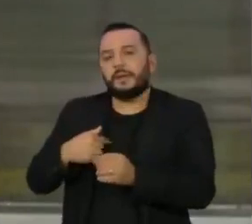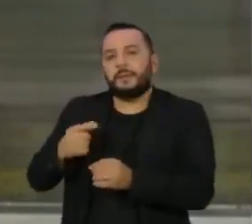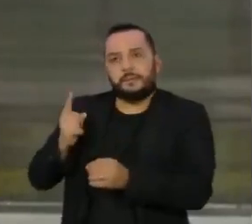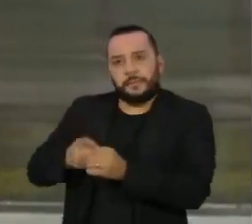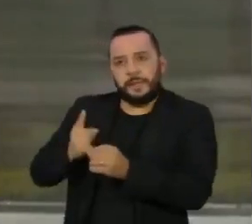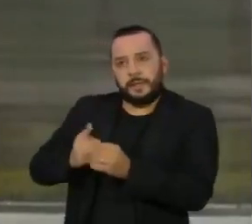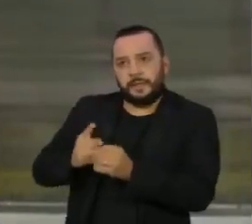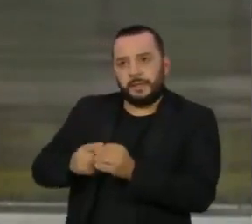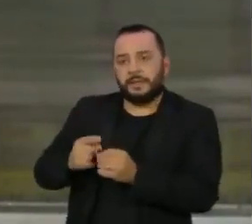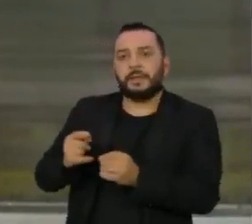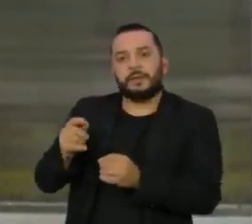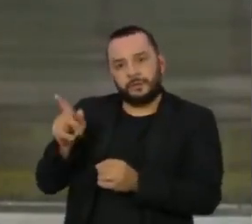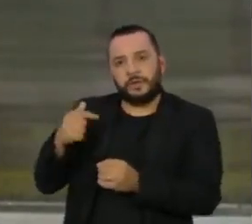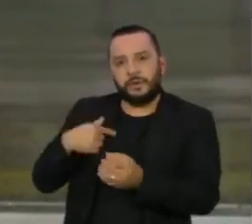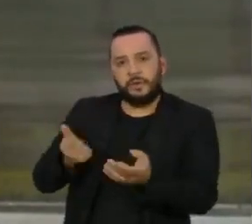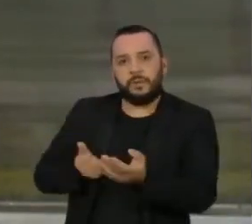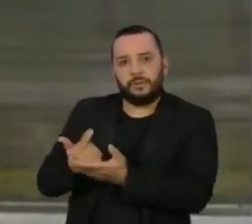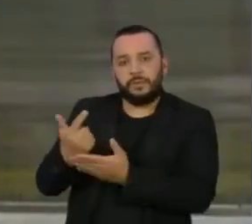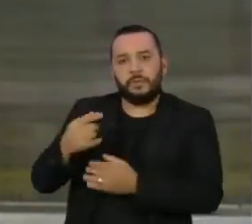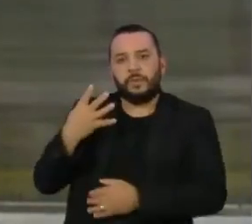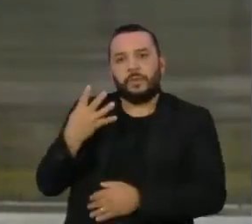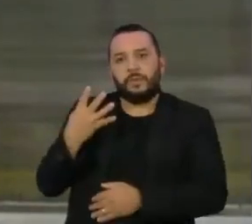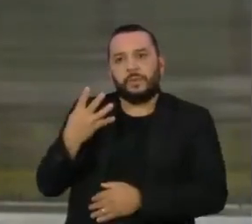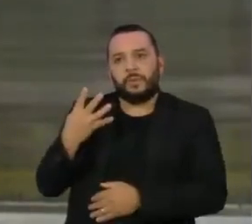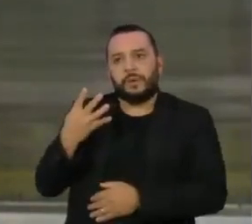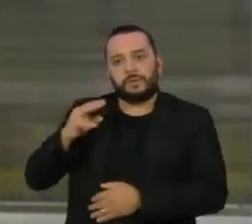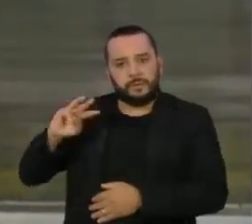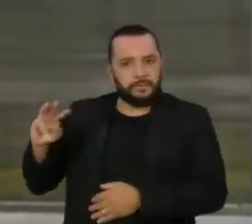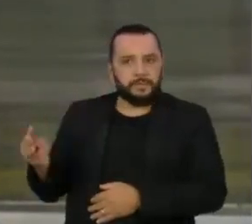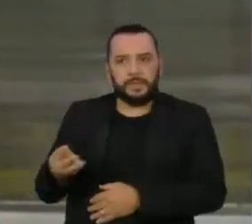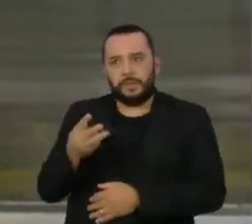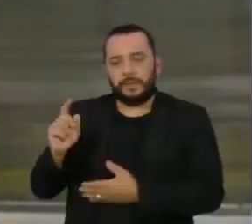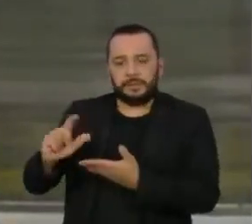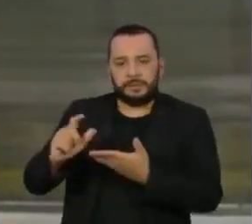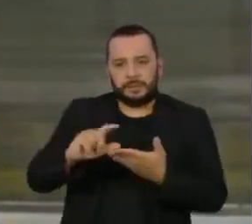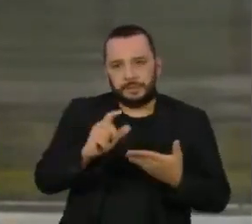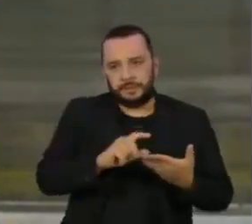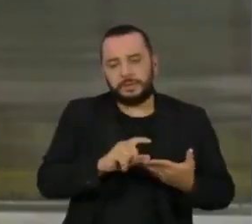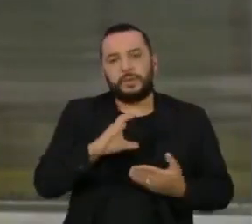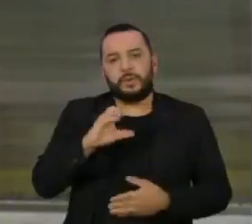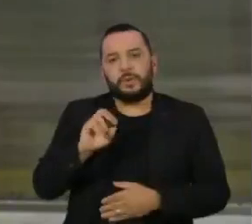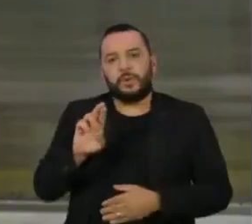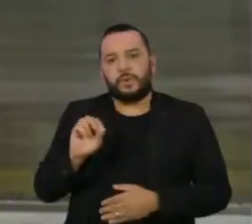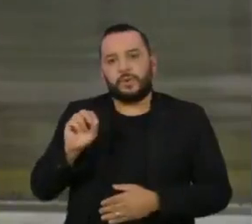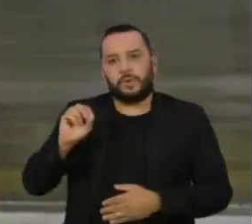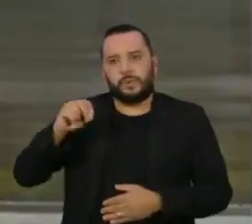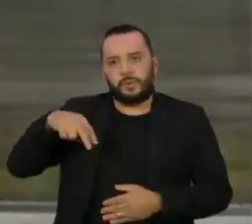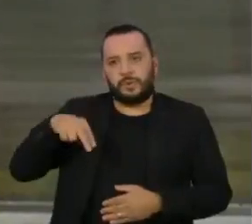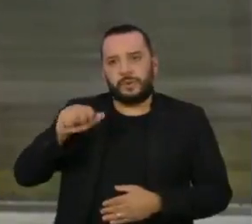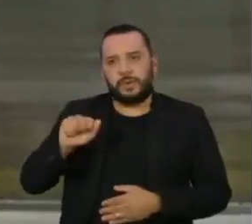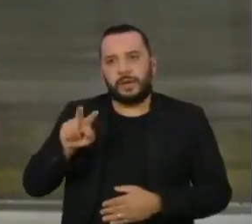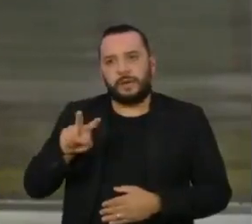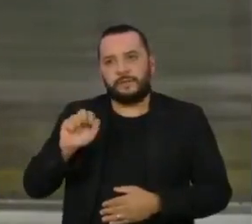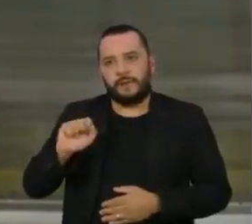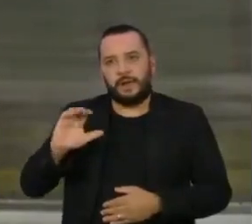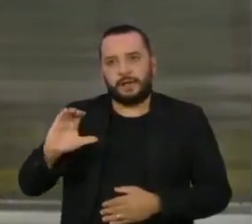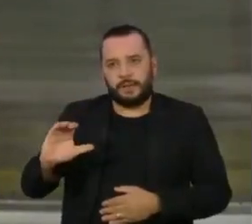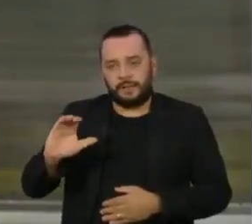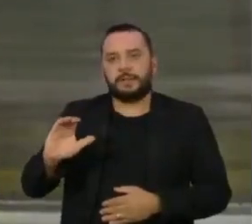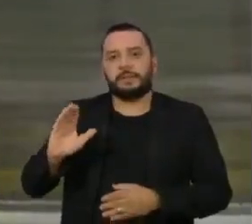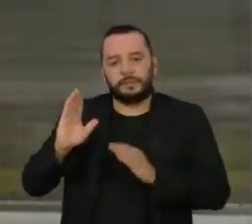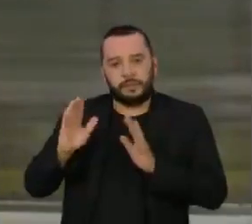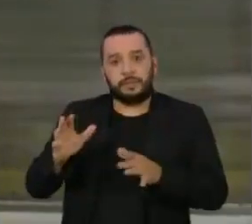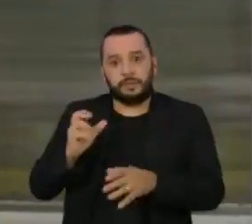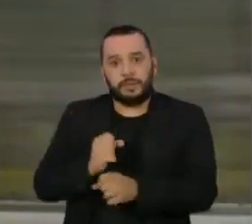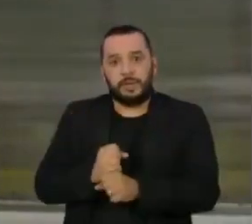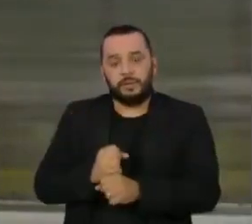Coronavac. Deste total, 2 milhões e 700 mil doses chegam hoje a São